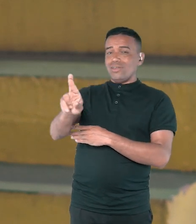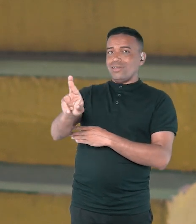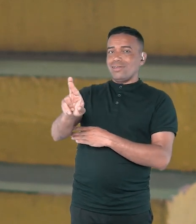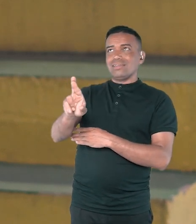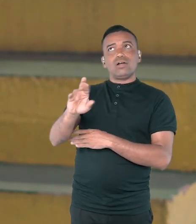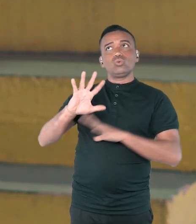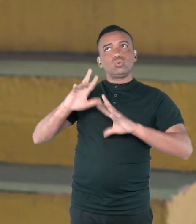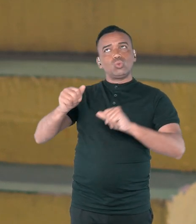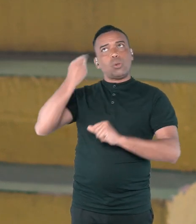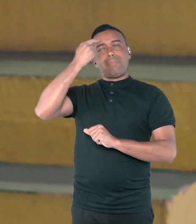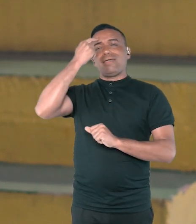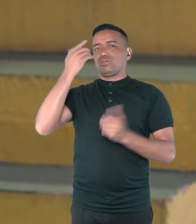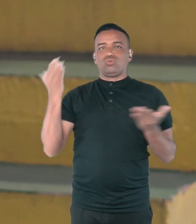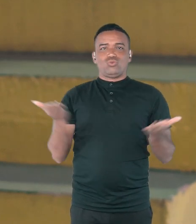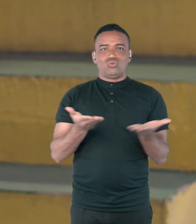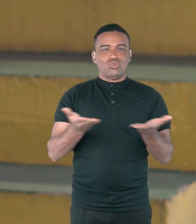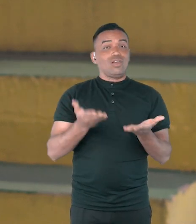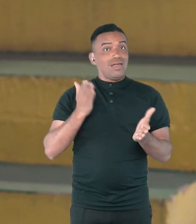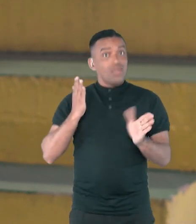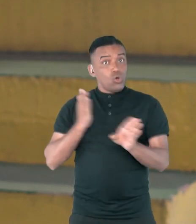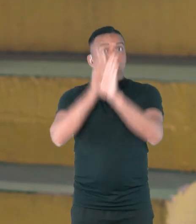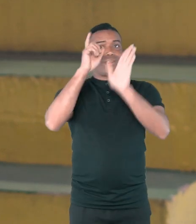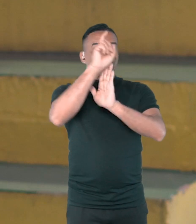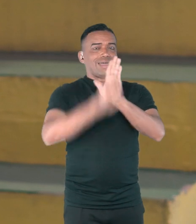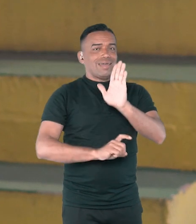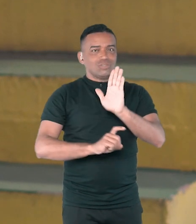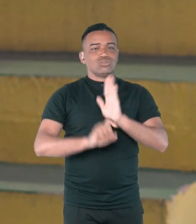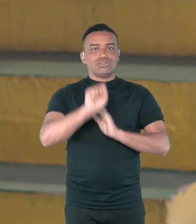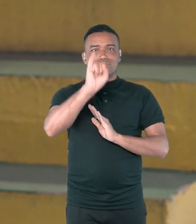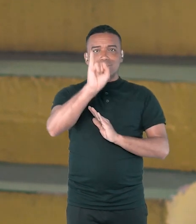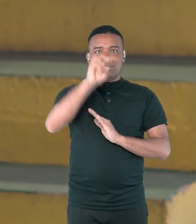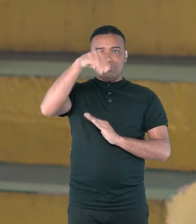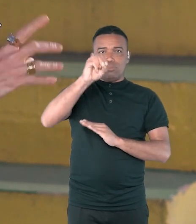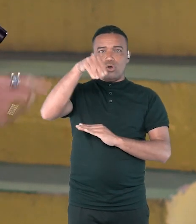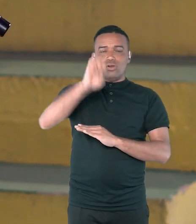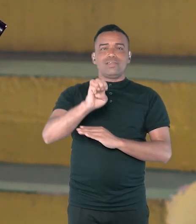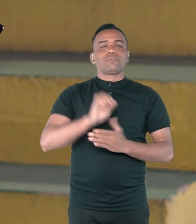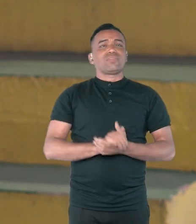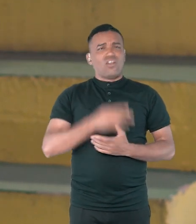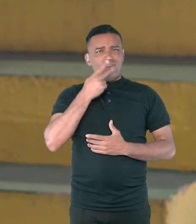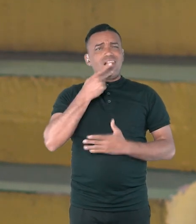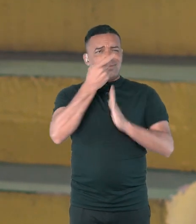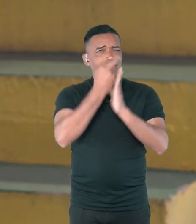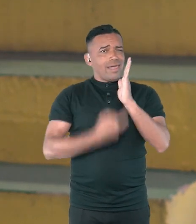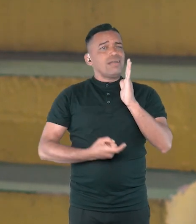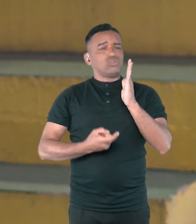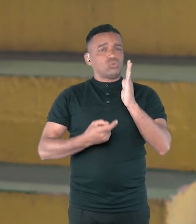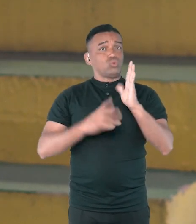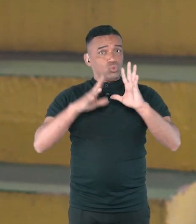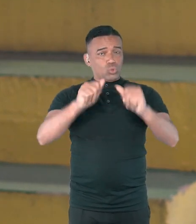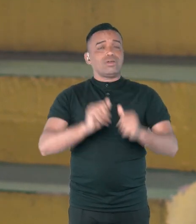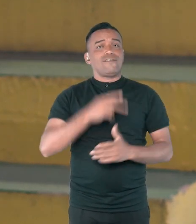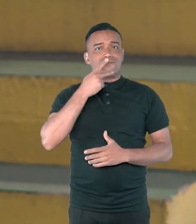editorial de tudo que eu penso ultimamente. E eu encontrei esse texto da Simone de Beauvoir. Olha isso, gente, que eu disse uma partezinha aqui, vou dizer